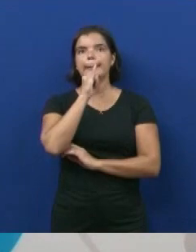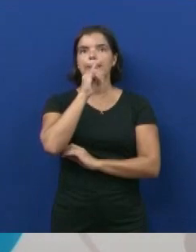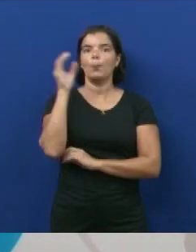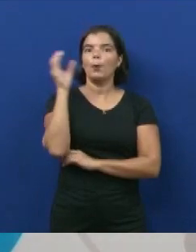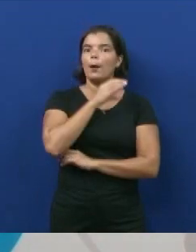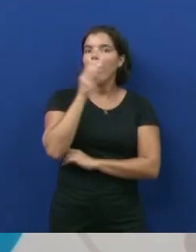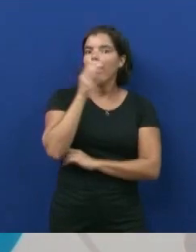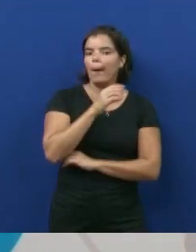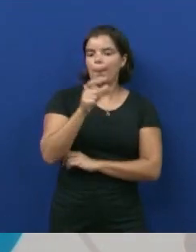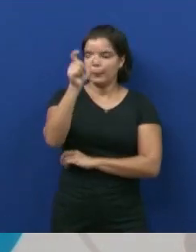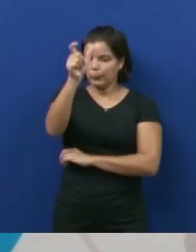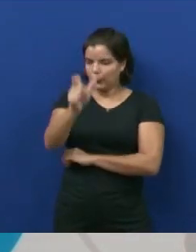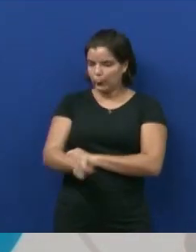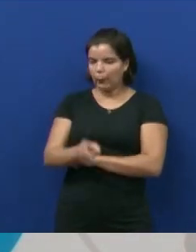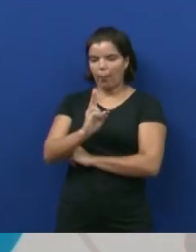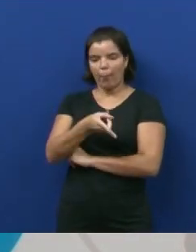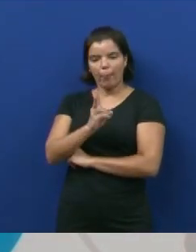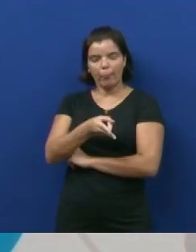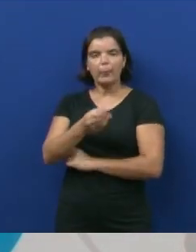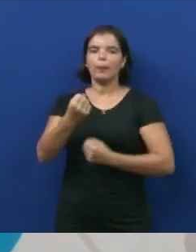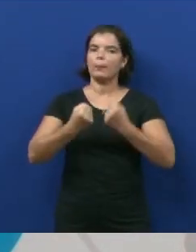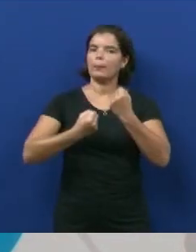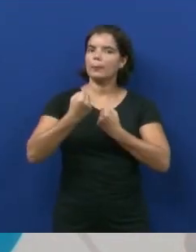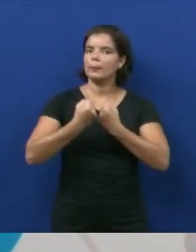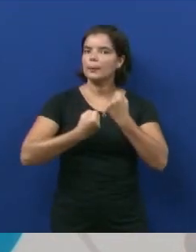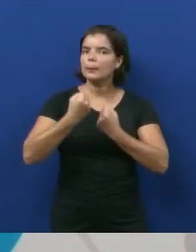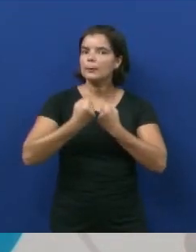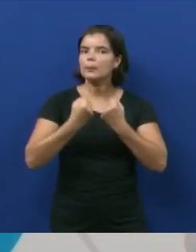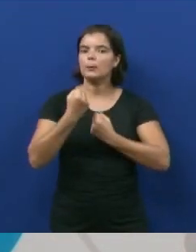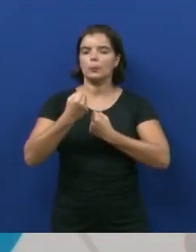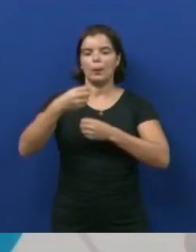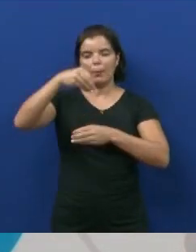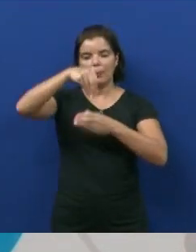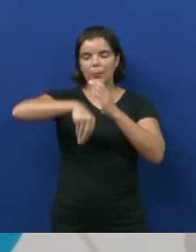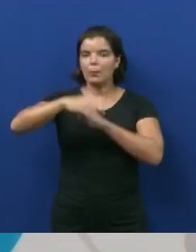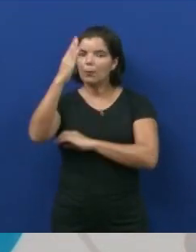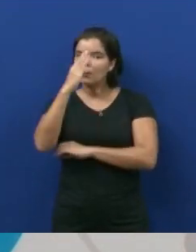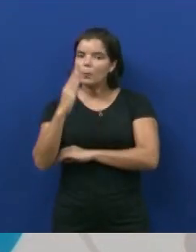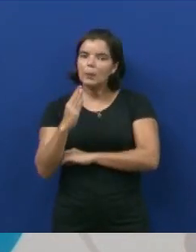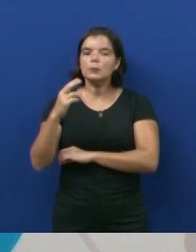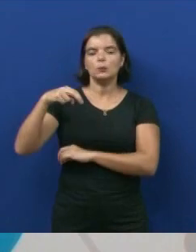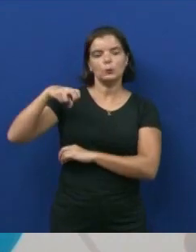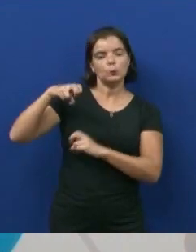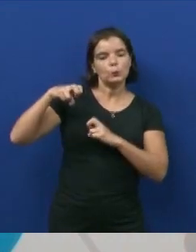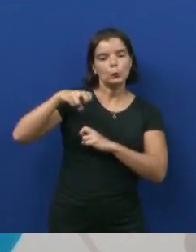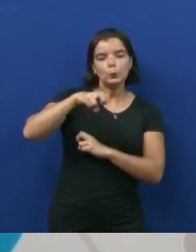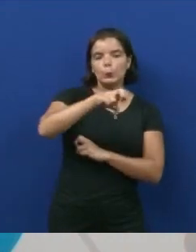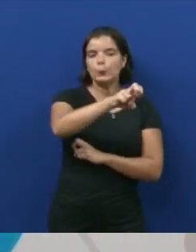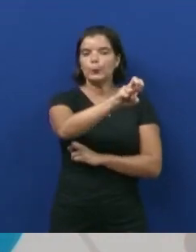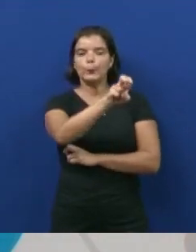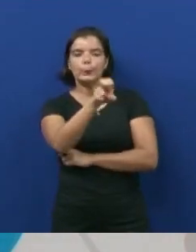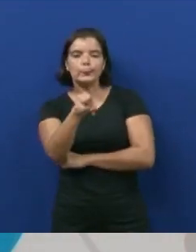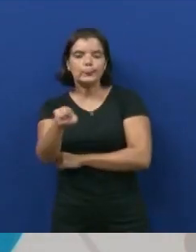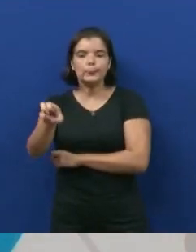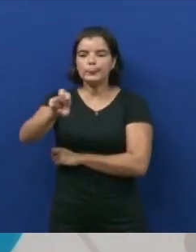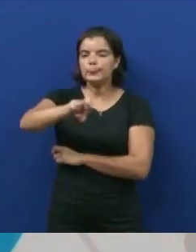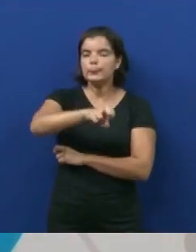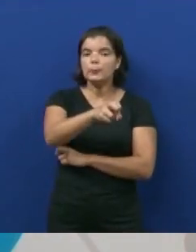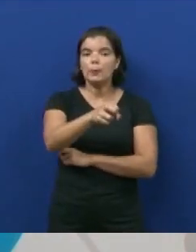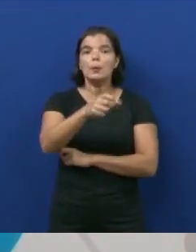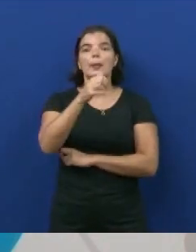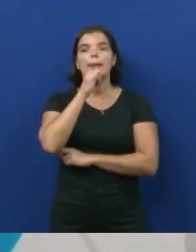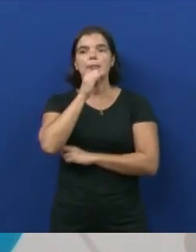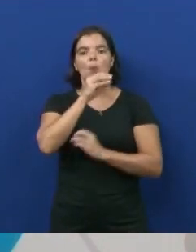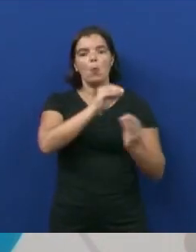esse mesmo cidadão que tem um veículo que transita dentro do território do Brasil, ele vai, por exemplo, para